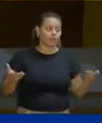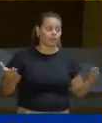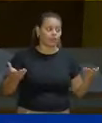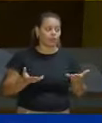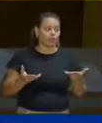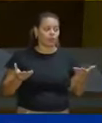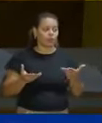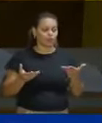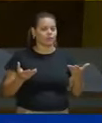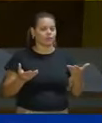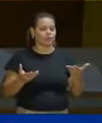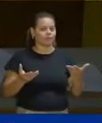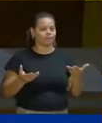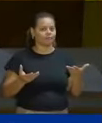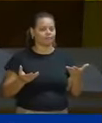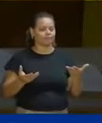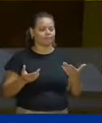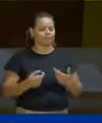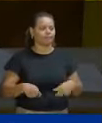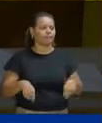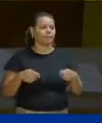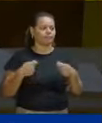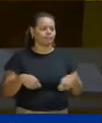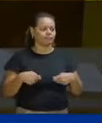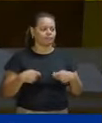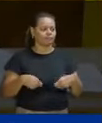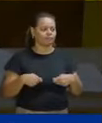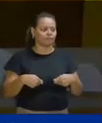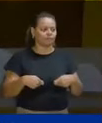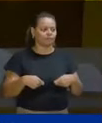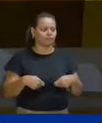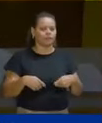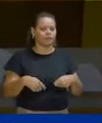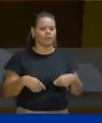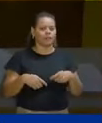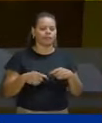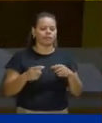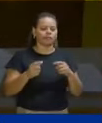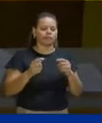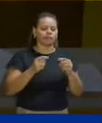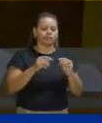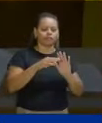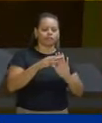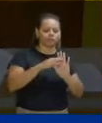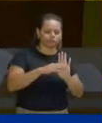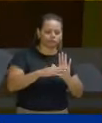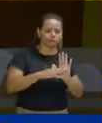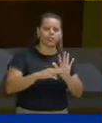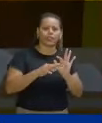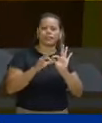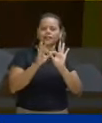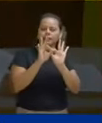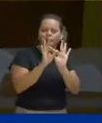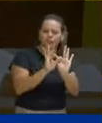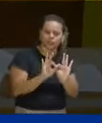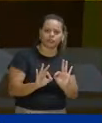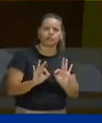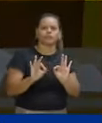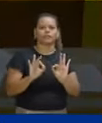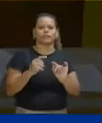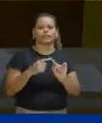o que nós precisamos é exatamente regulamentá-la no sentido de que os juízes